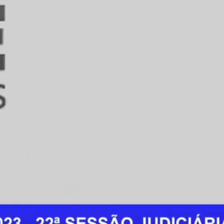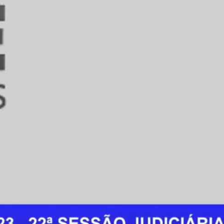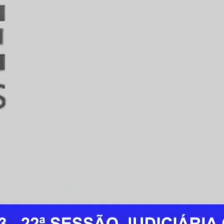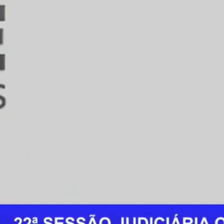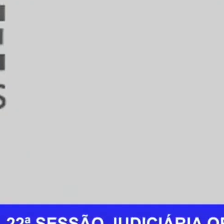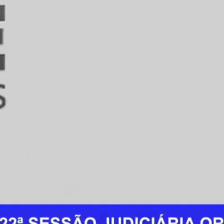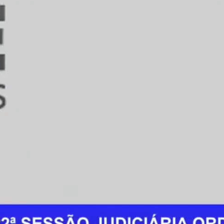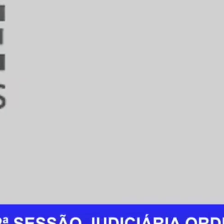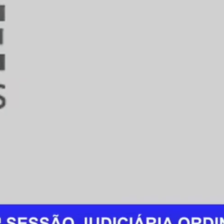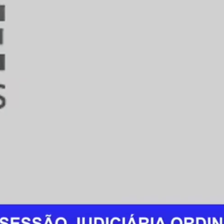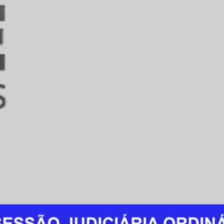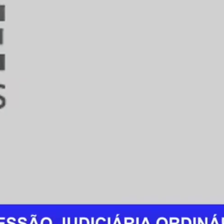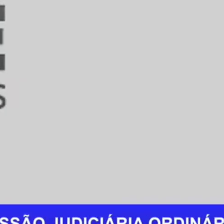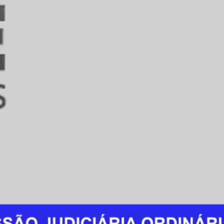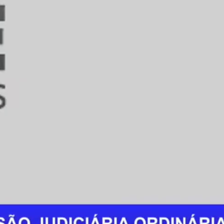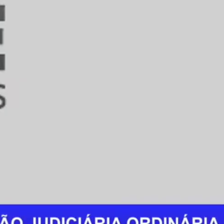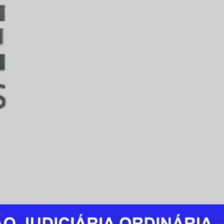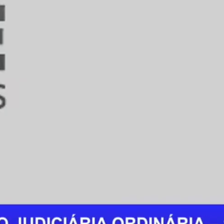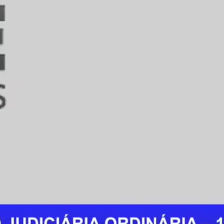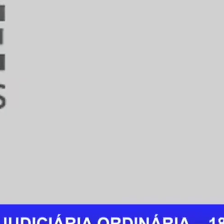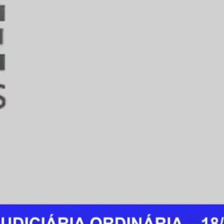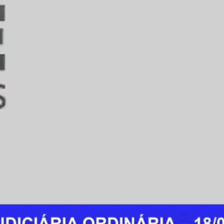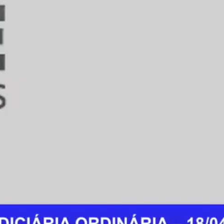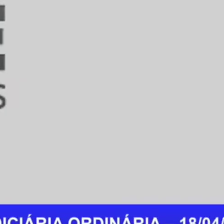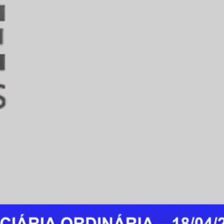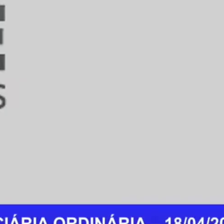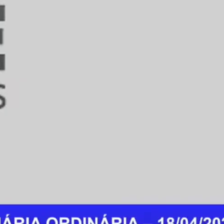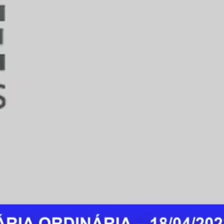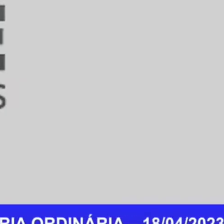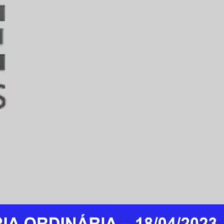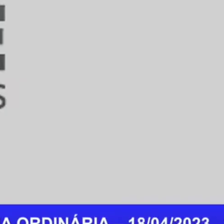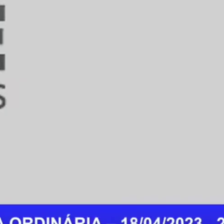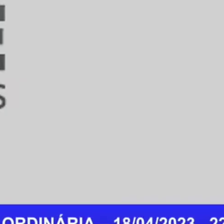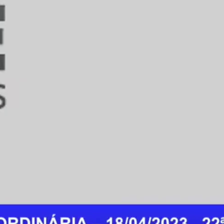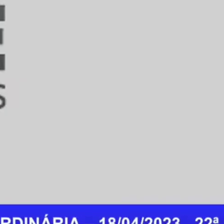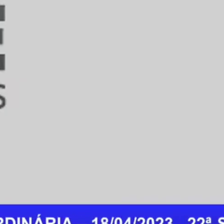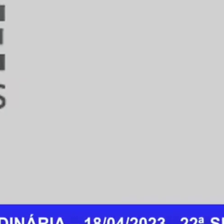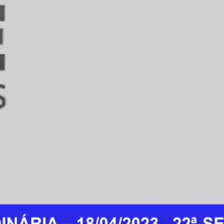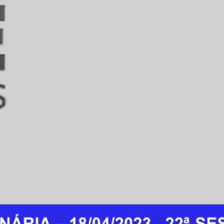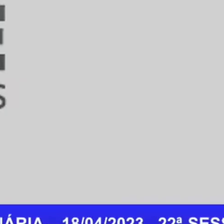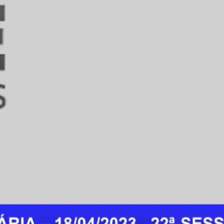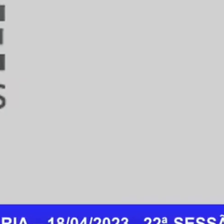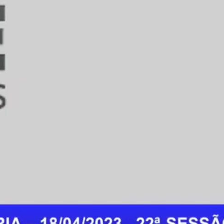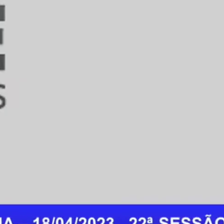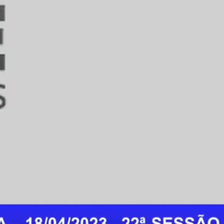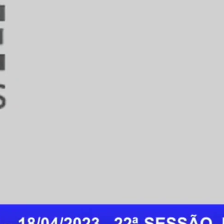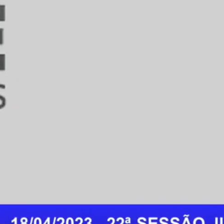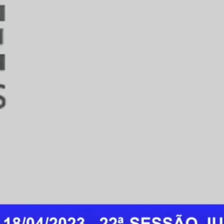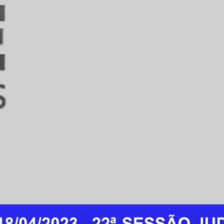canto inferior da tela. 22ª Sessão Judiciária Ordinária, de